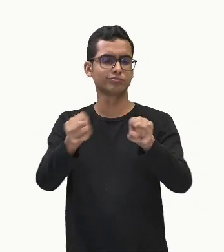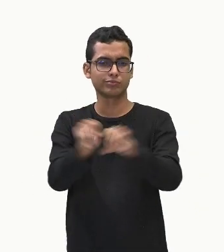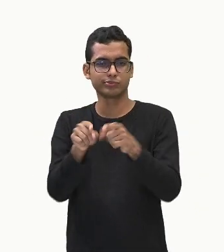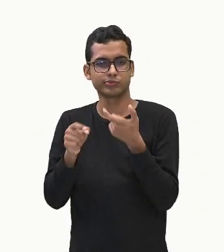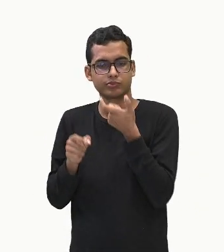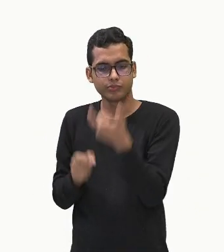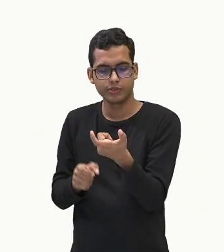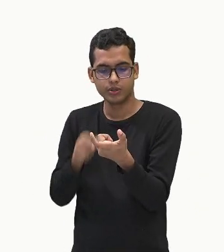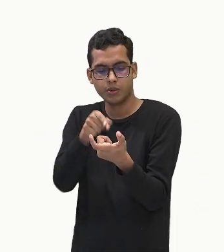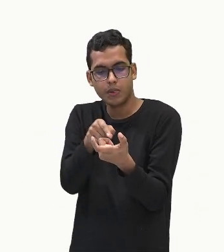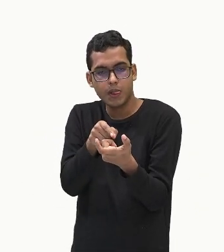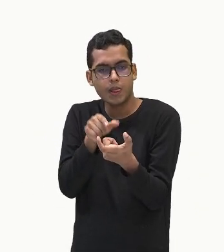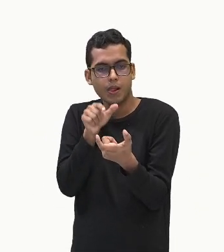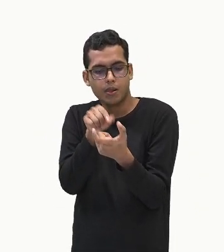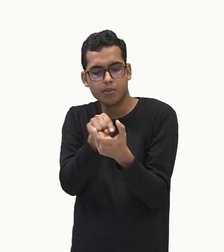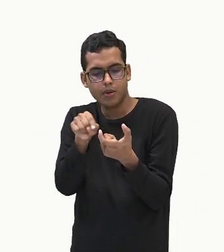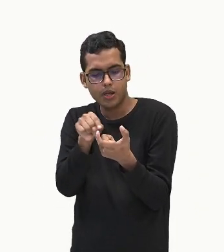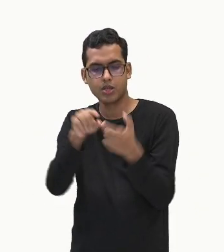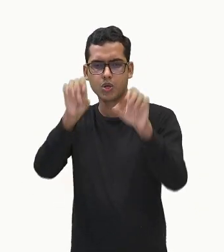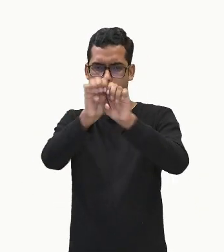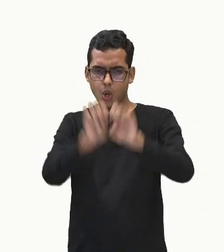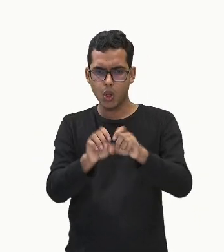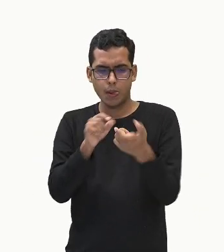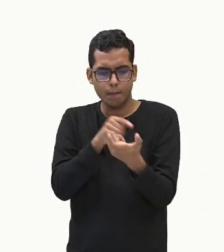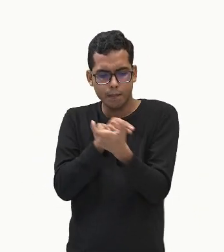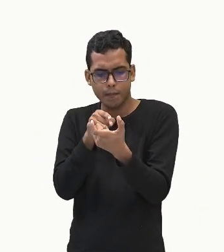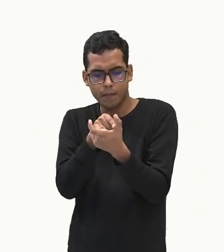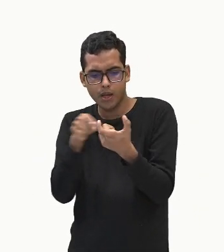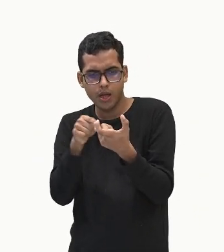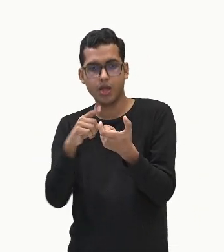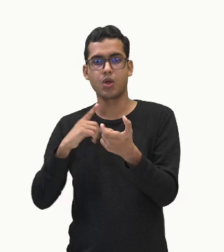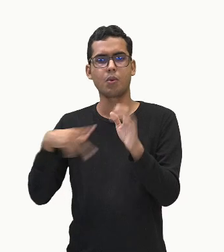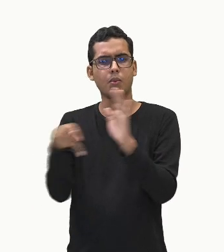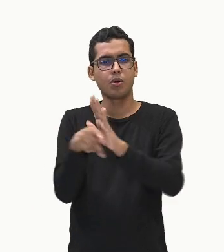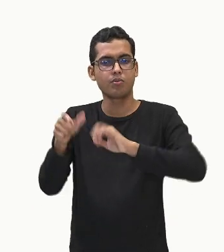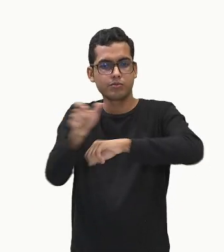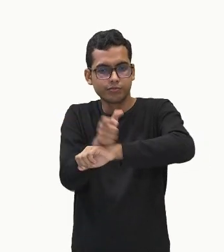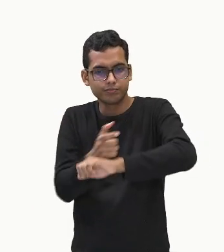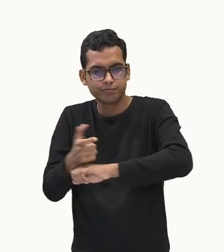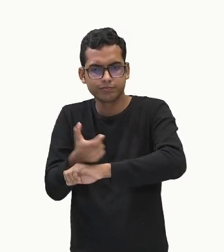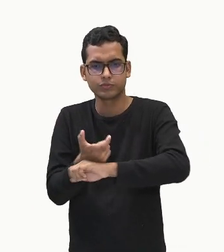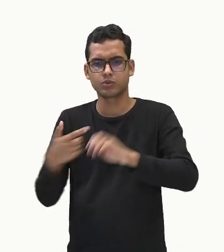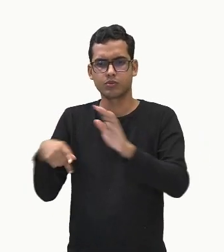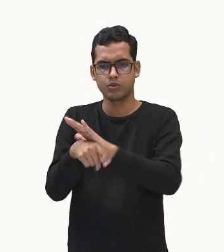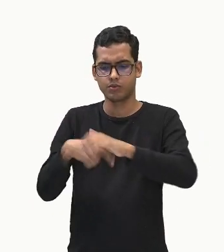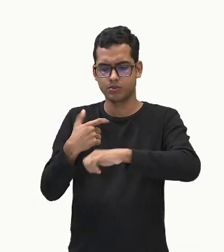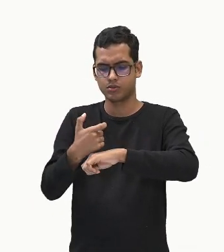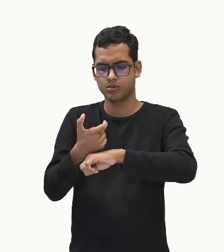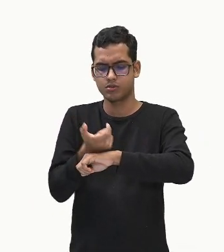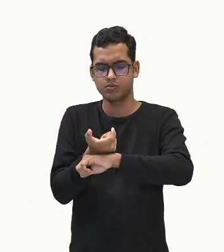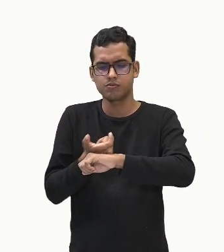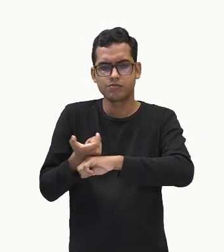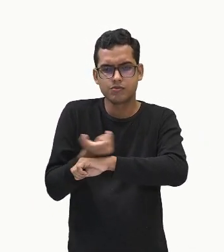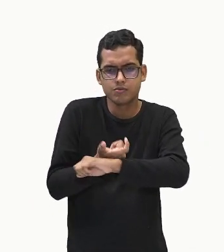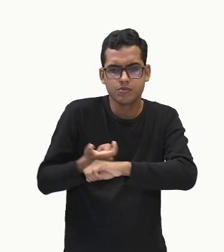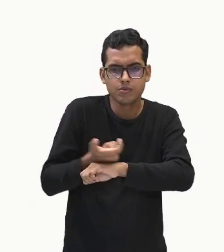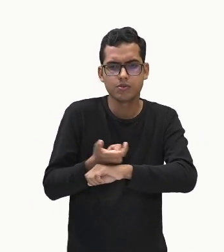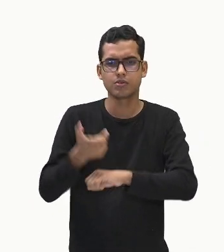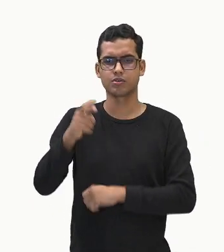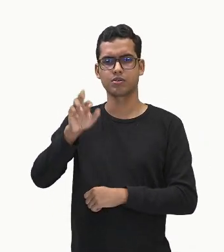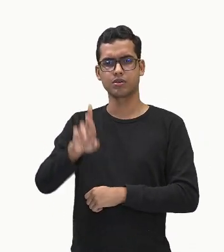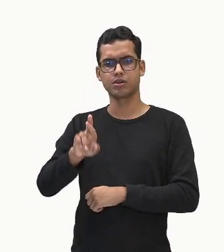no português a gente escuta muito a palavra radical, o radical do verbo, né? E sigue a